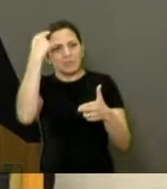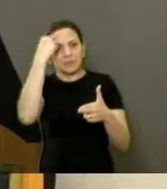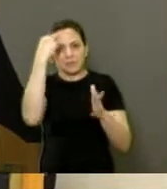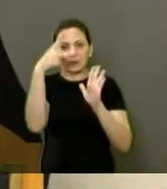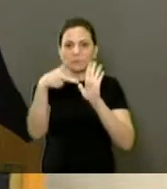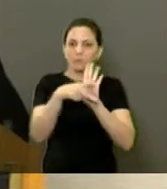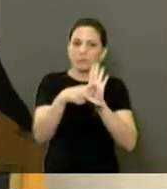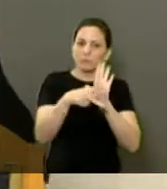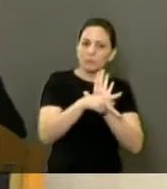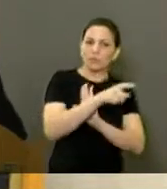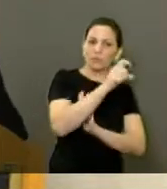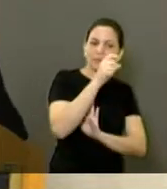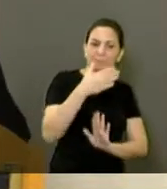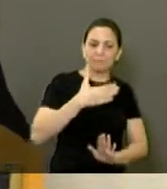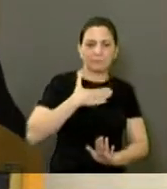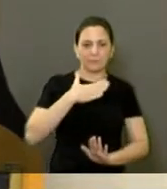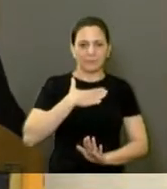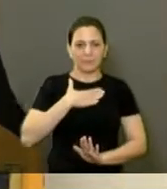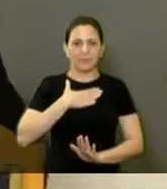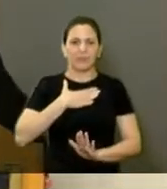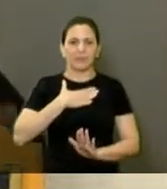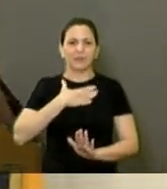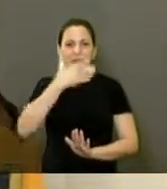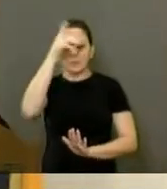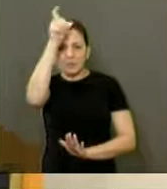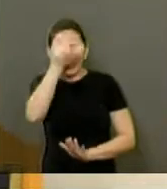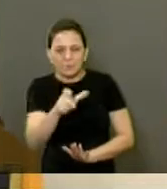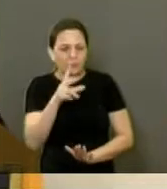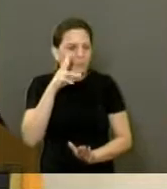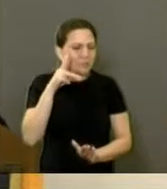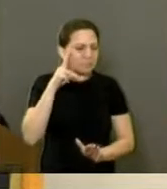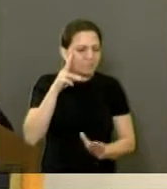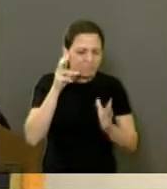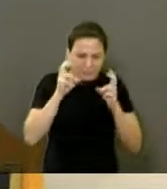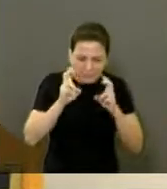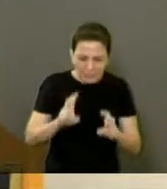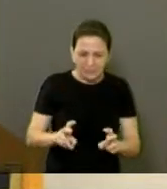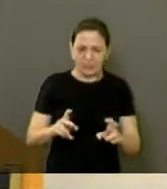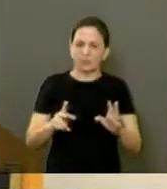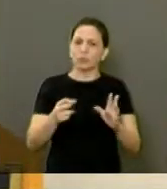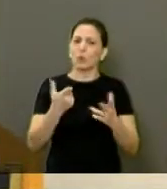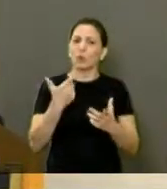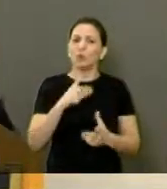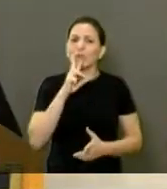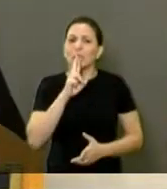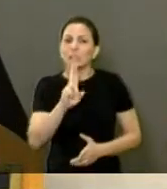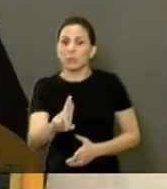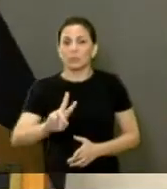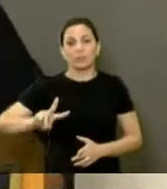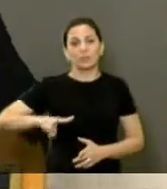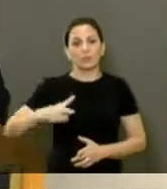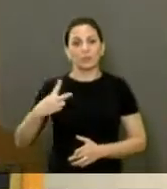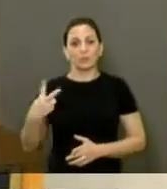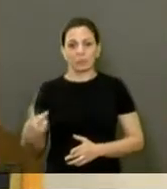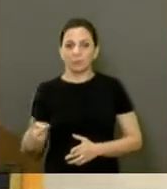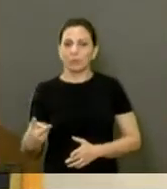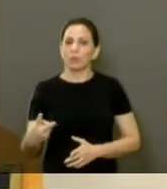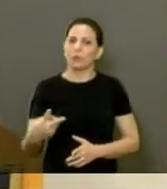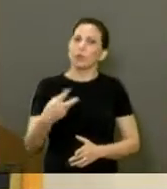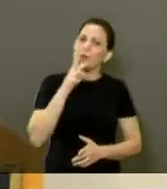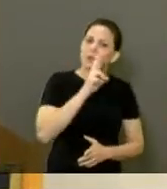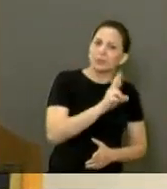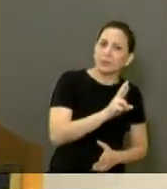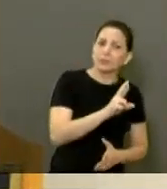aí. Muita gente está se debruçando sobre isso. Não tem resposta da oposição, não tem resposta